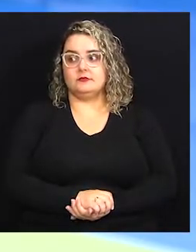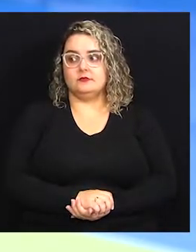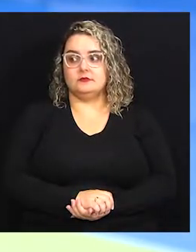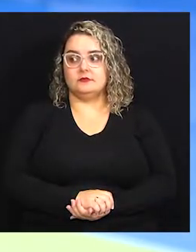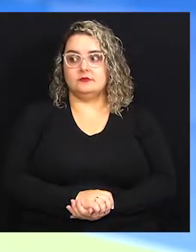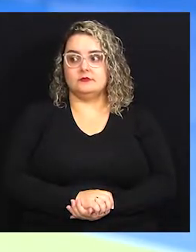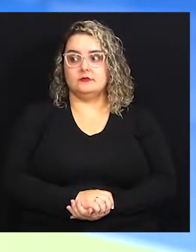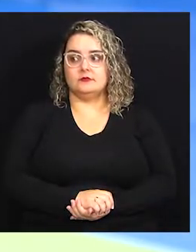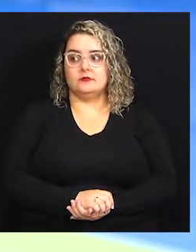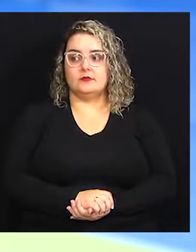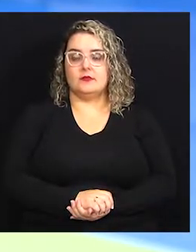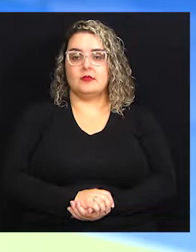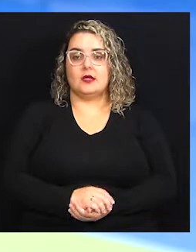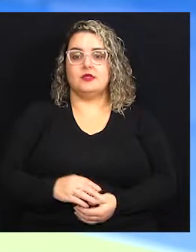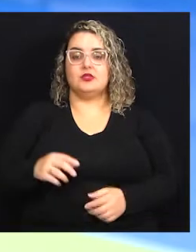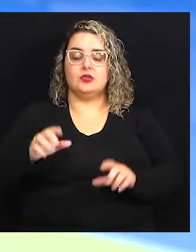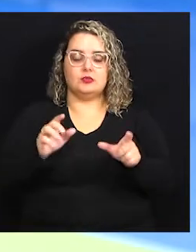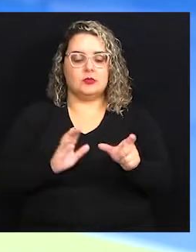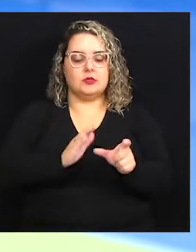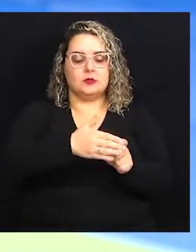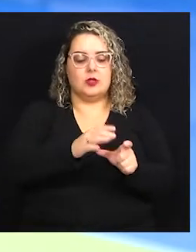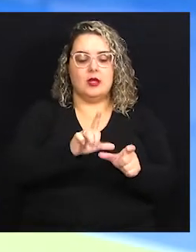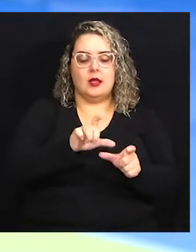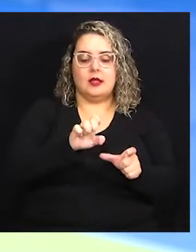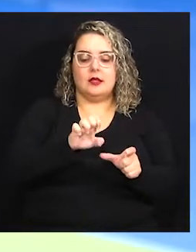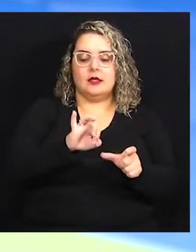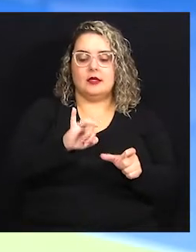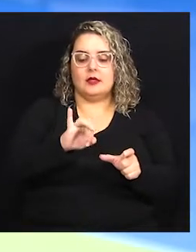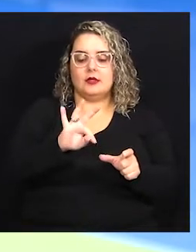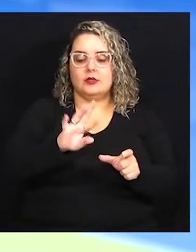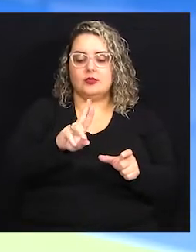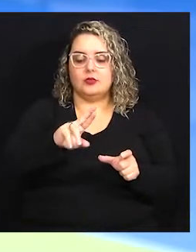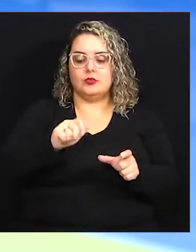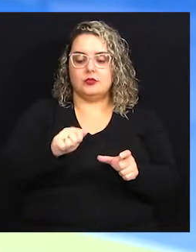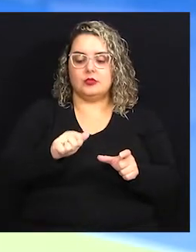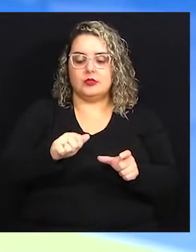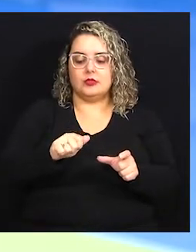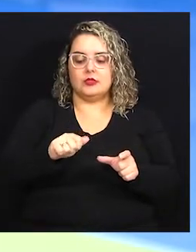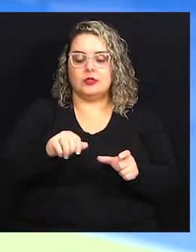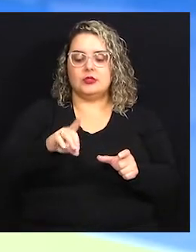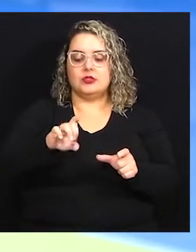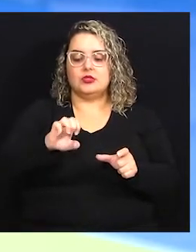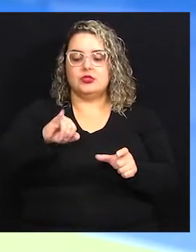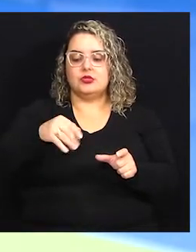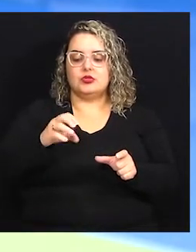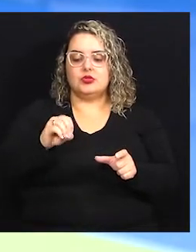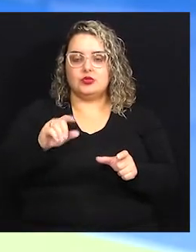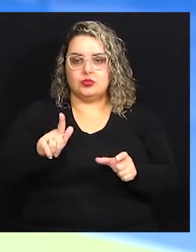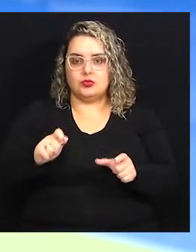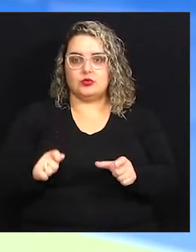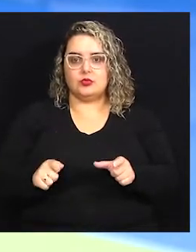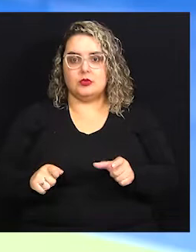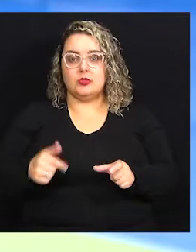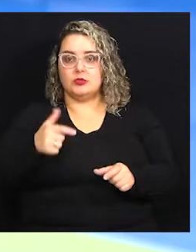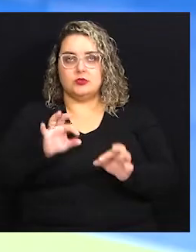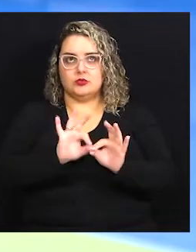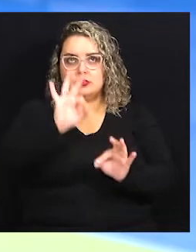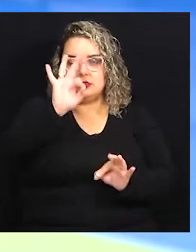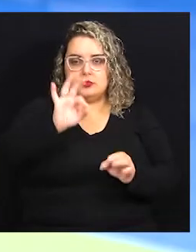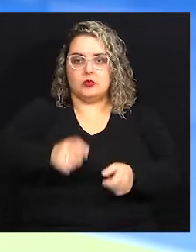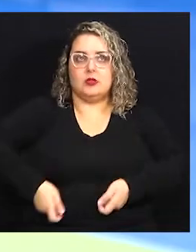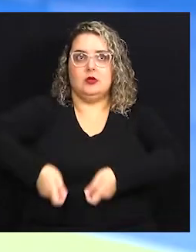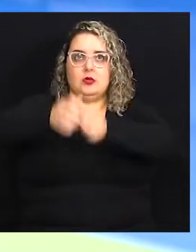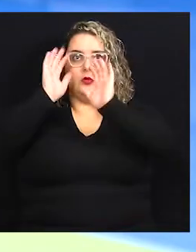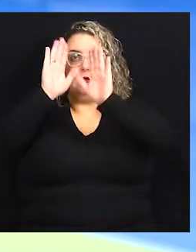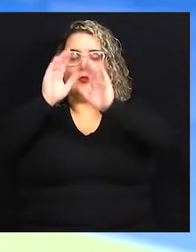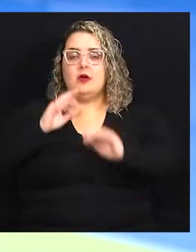leitura de jogo, né? Graças a Deus eu tinha uma leitura de jogo. Não tive altura, tinha velocidade na puxada da minha bola, mas leitura de